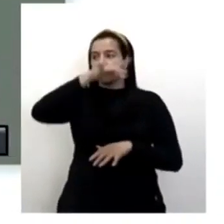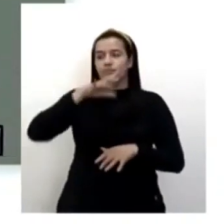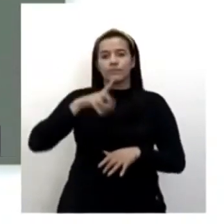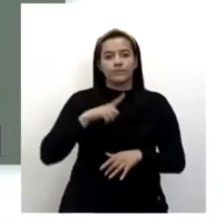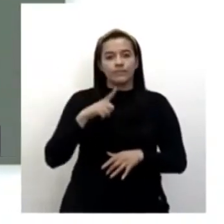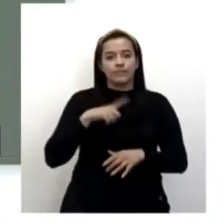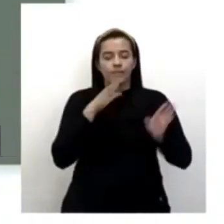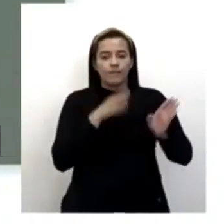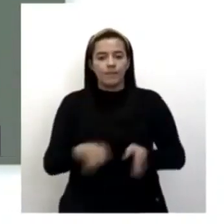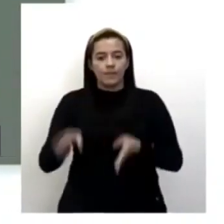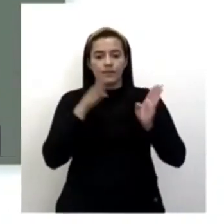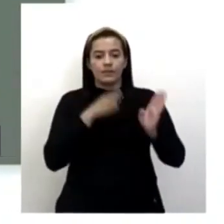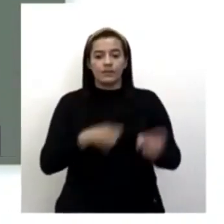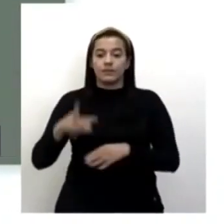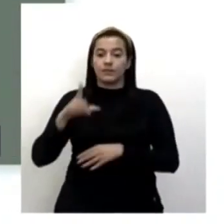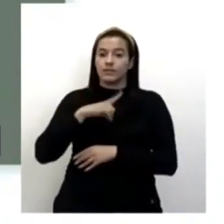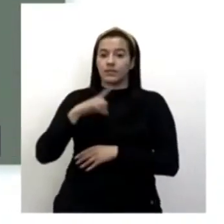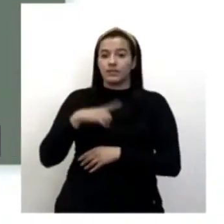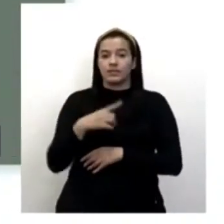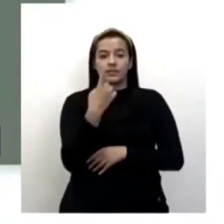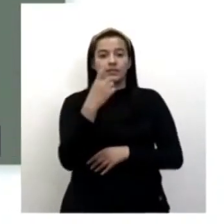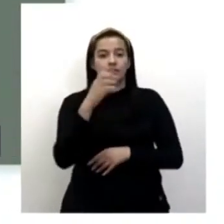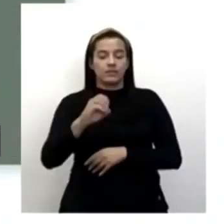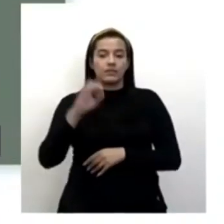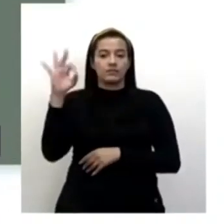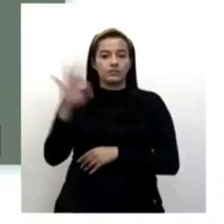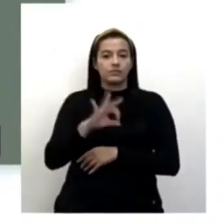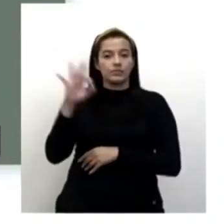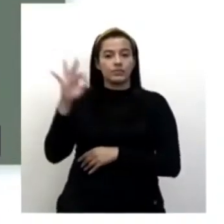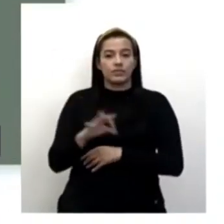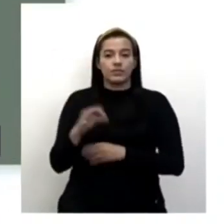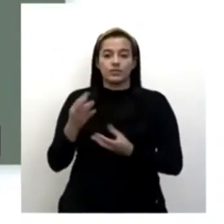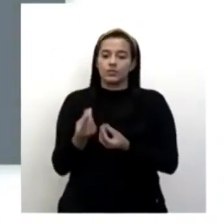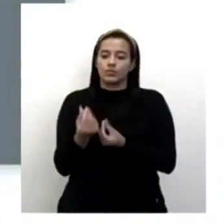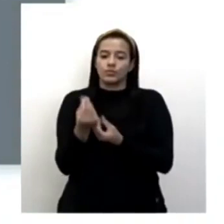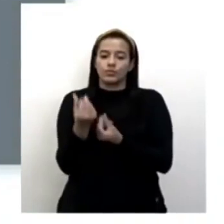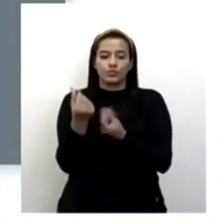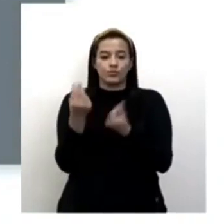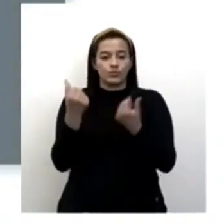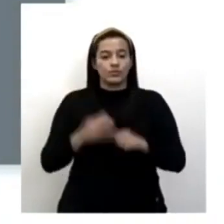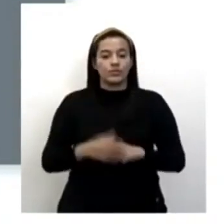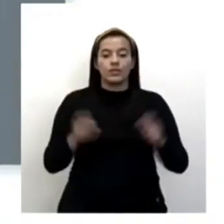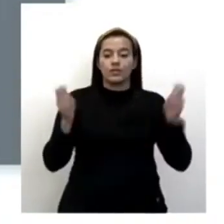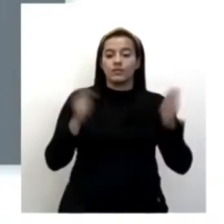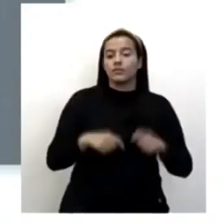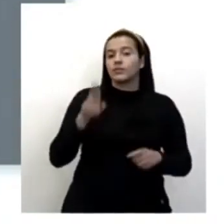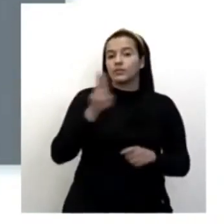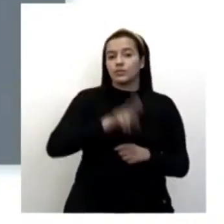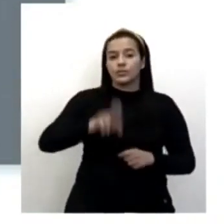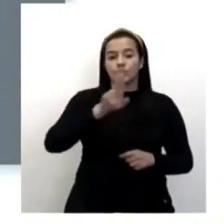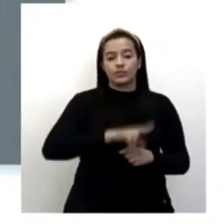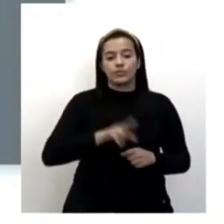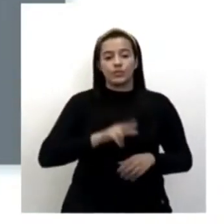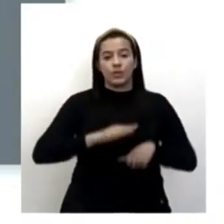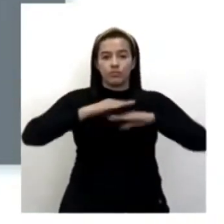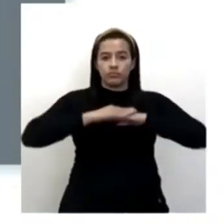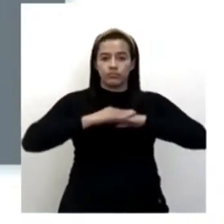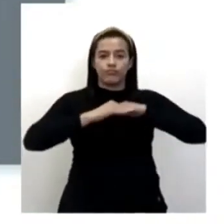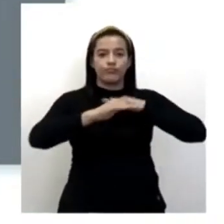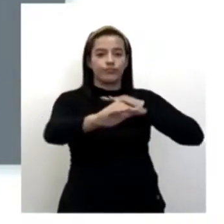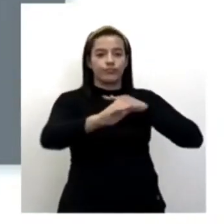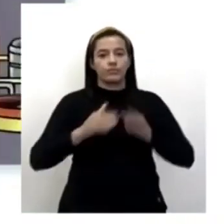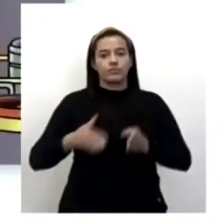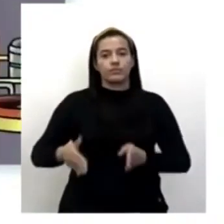ainda resta 10% do lixo, em forma de cinzas. Elas podem ser usadas na pavimentação das